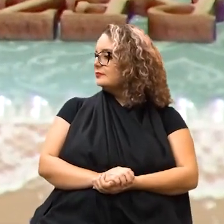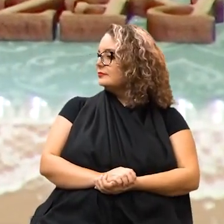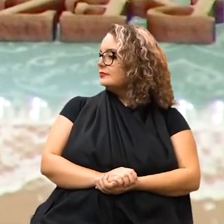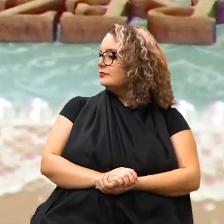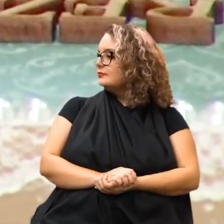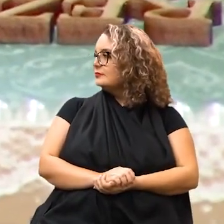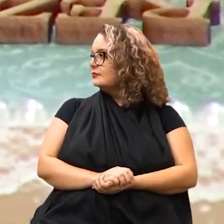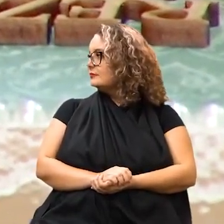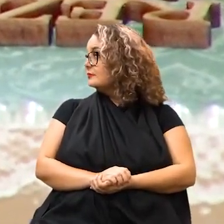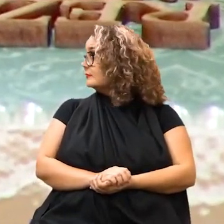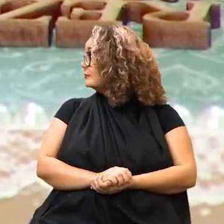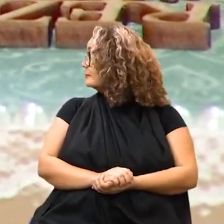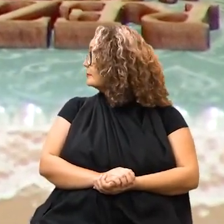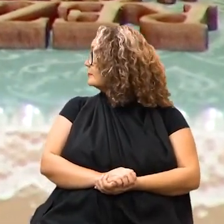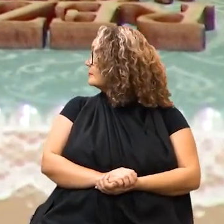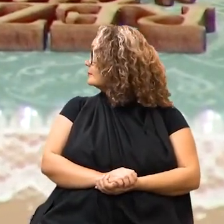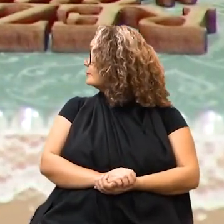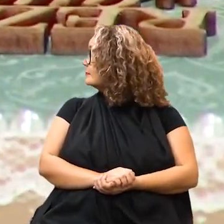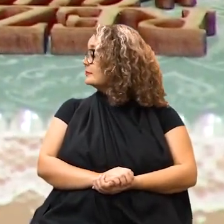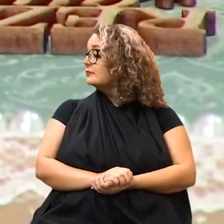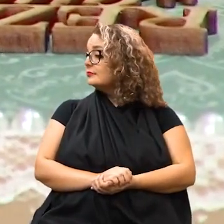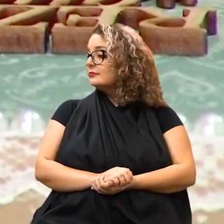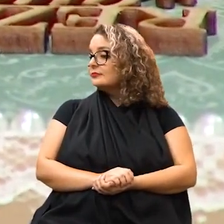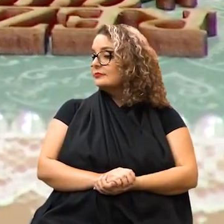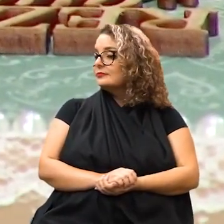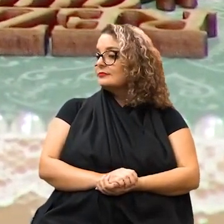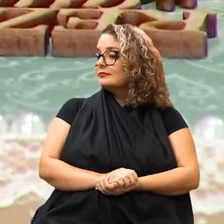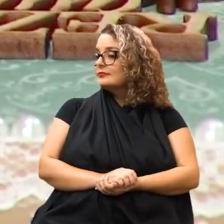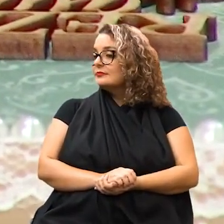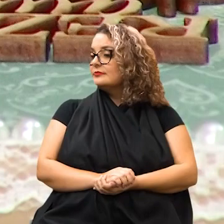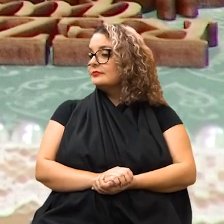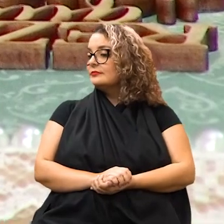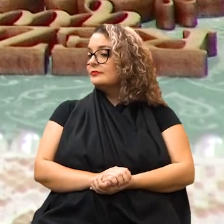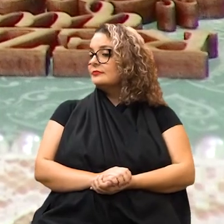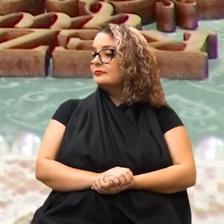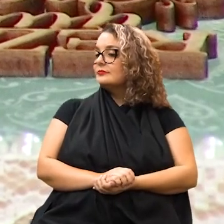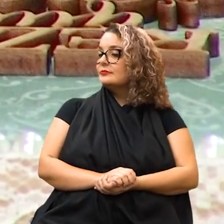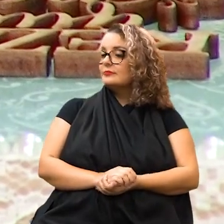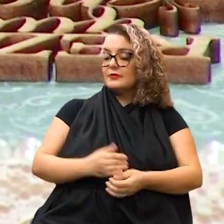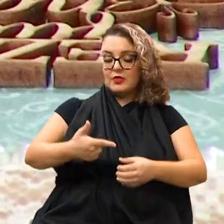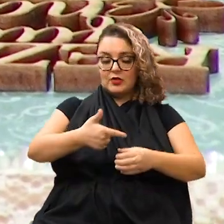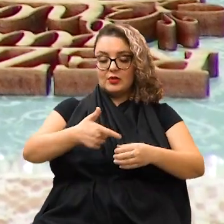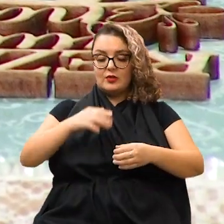Aqui eu vou colocar um pouquinho de cola quente e o cordão por cima.